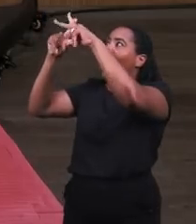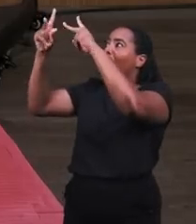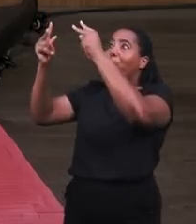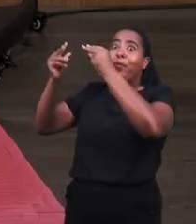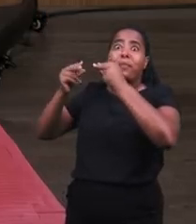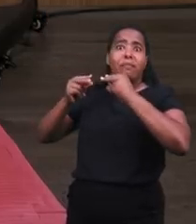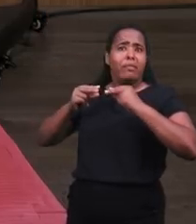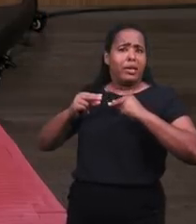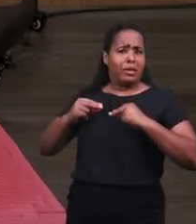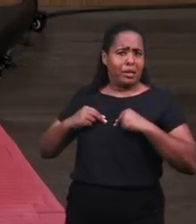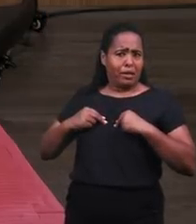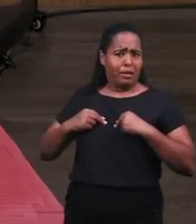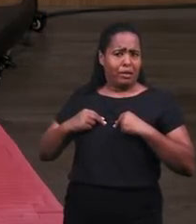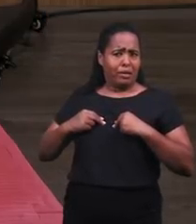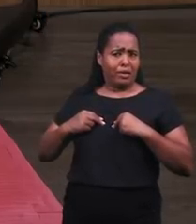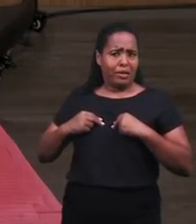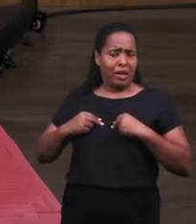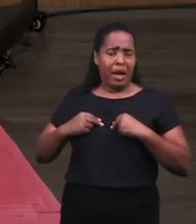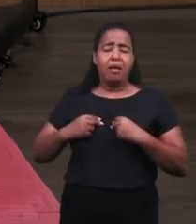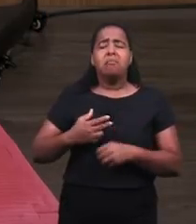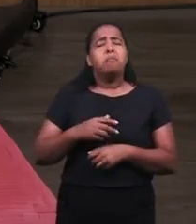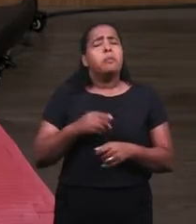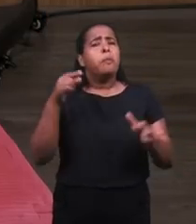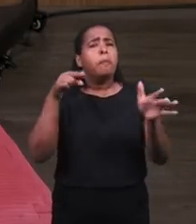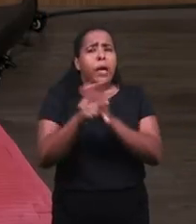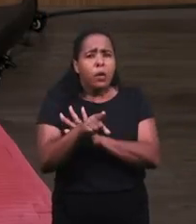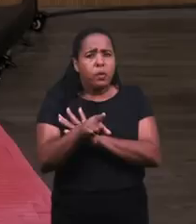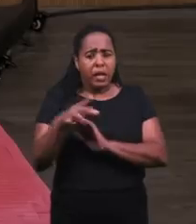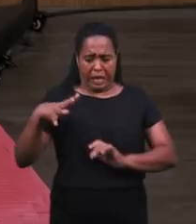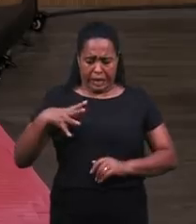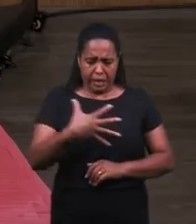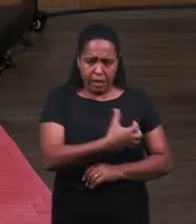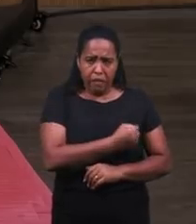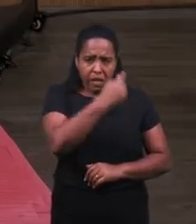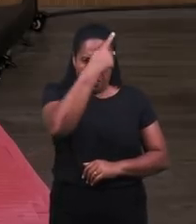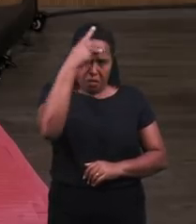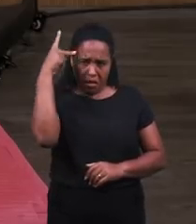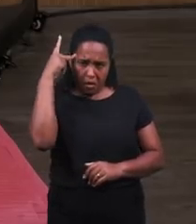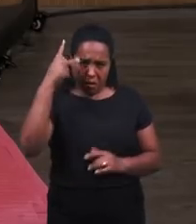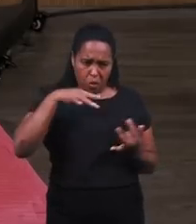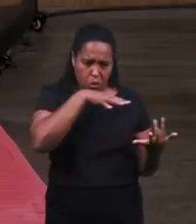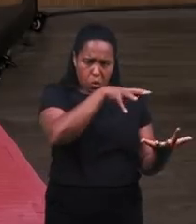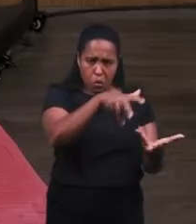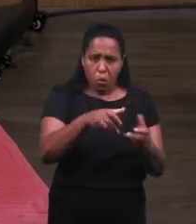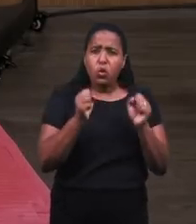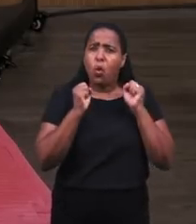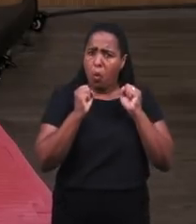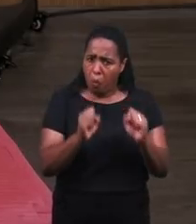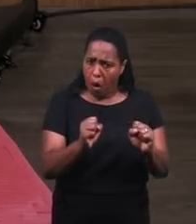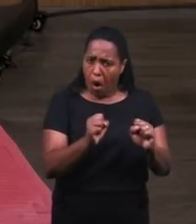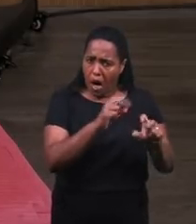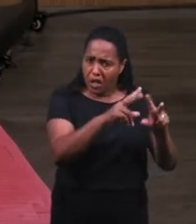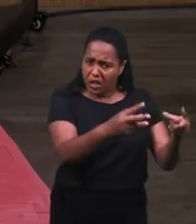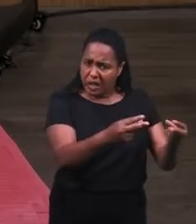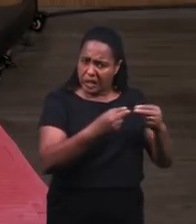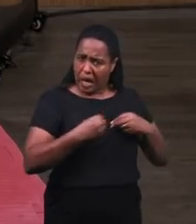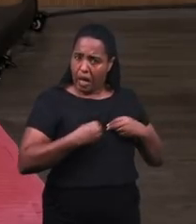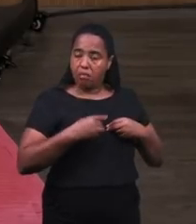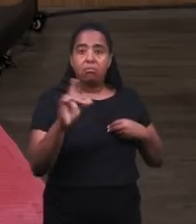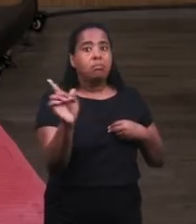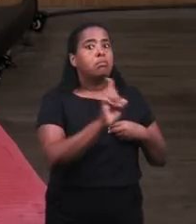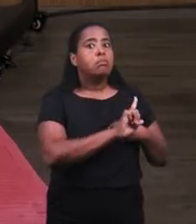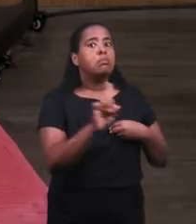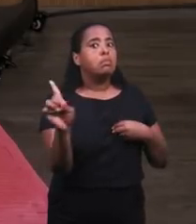Deus. Mas é um presente que as pessoas do mundo podem nos dar? Não, é um presente que só